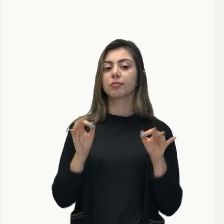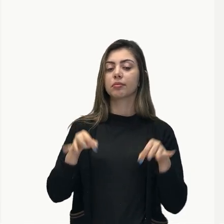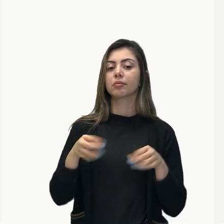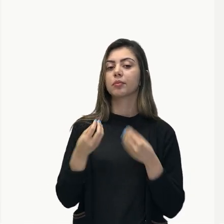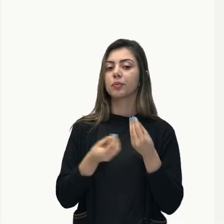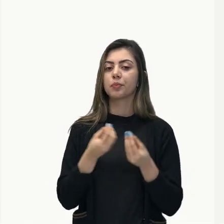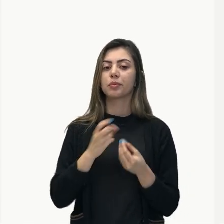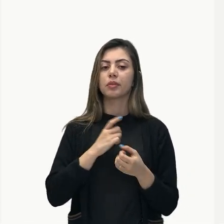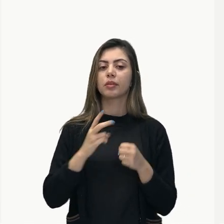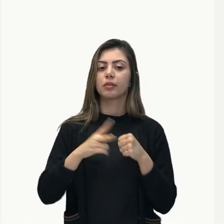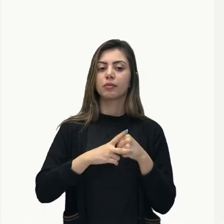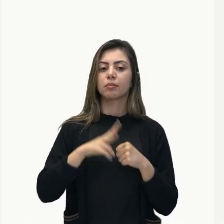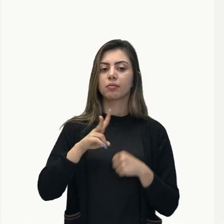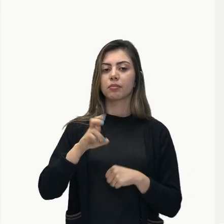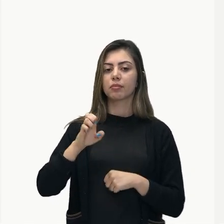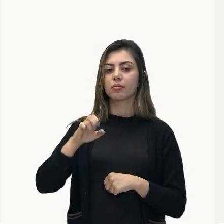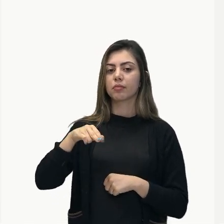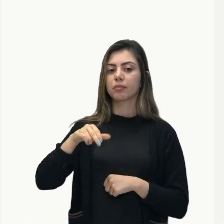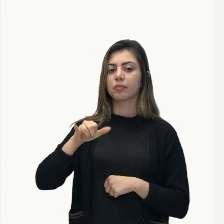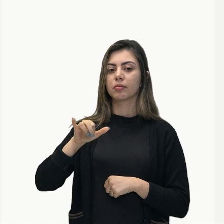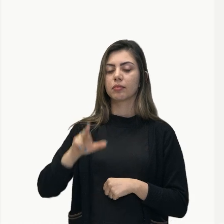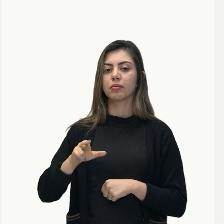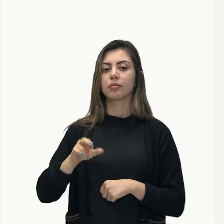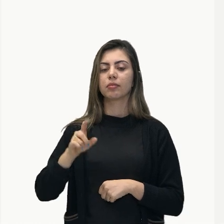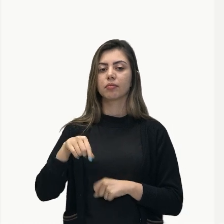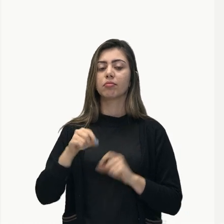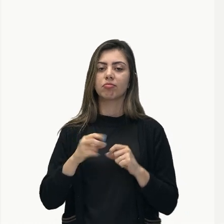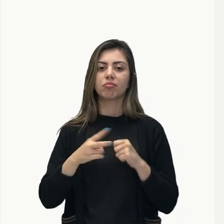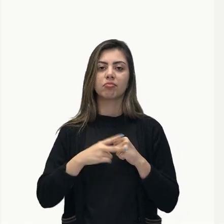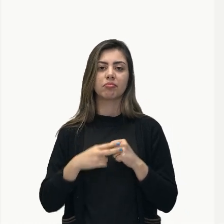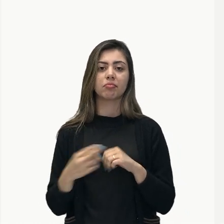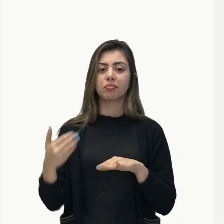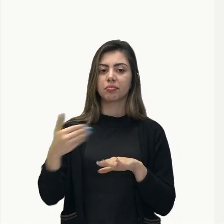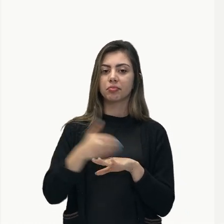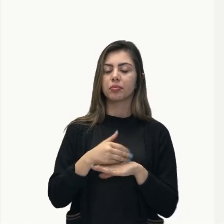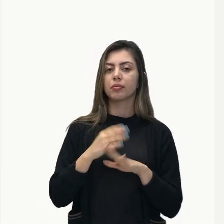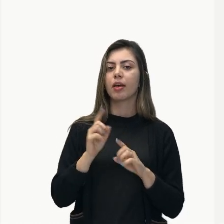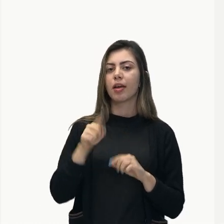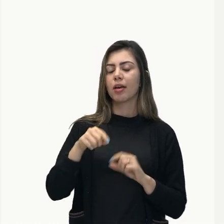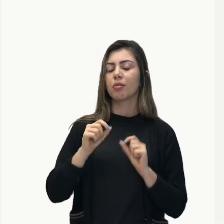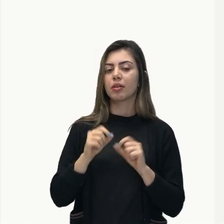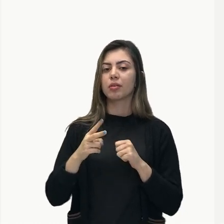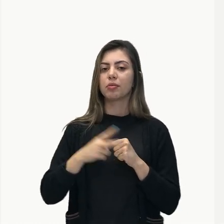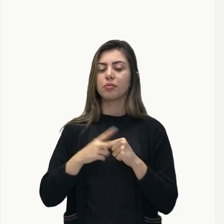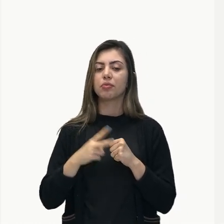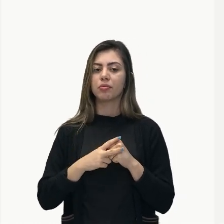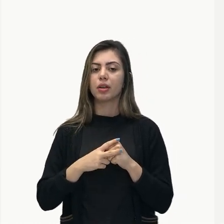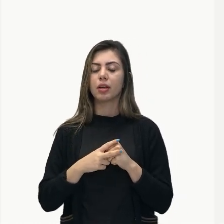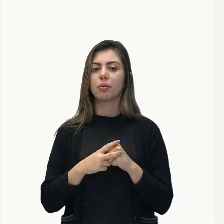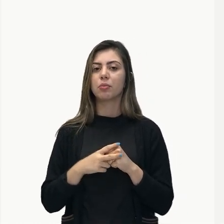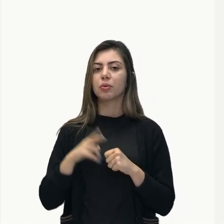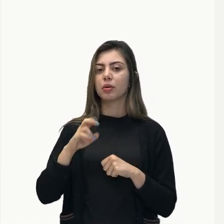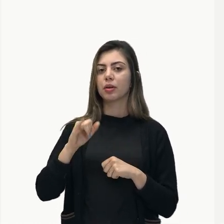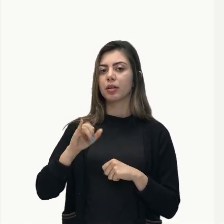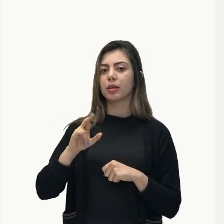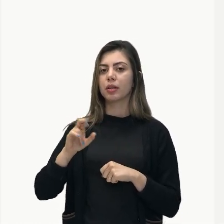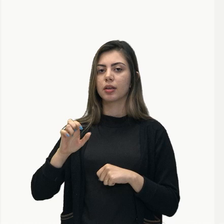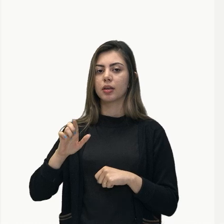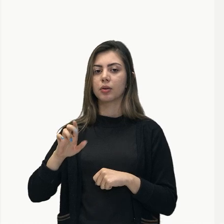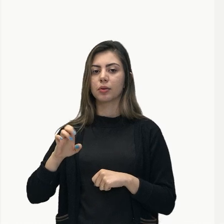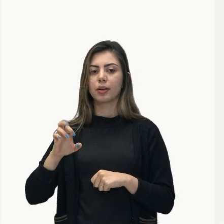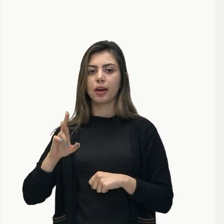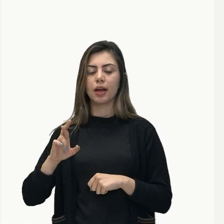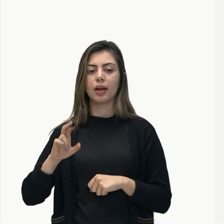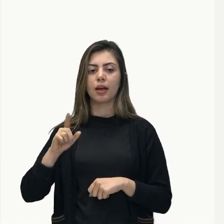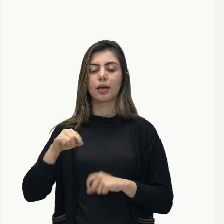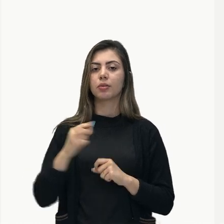verbo venir, que é o verbo vir. É um verbo irregular, mas dentro dessa realidade funciona como regular. Segunda pessoa